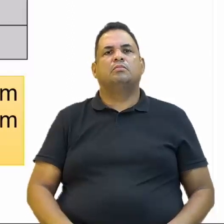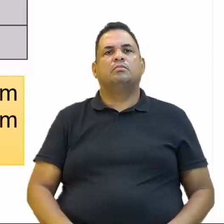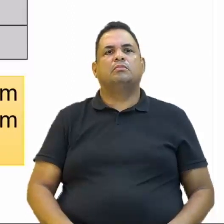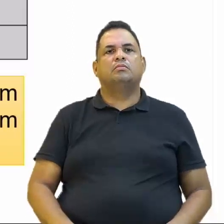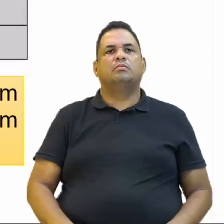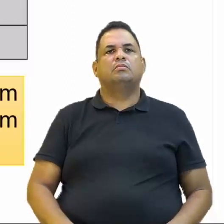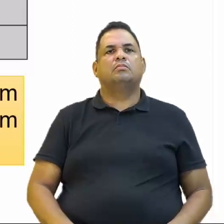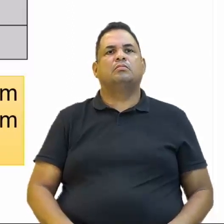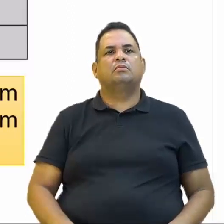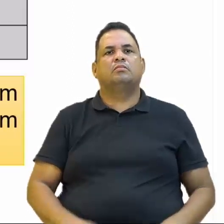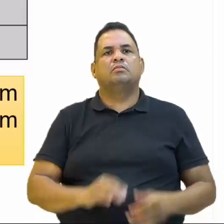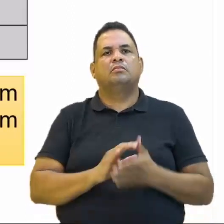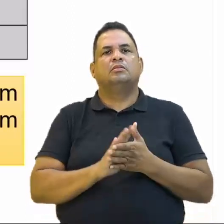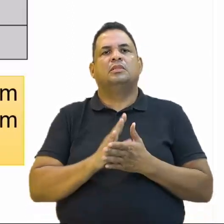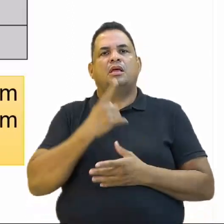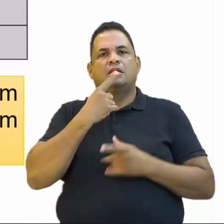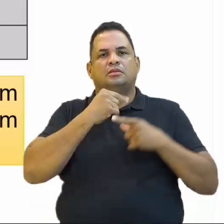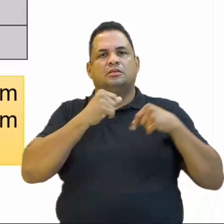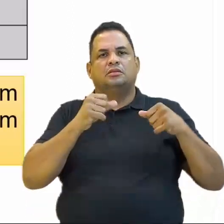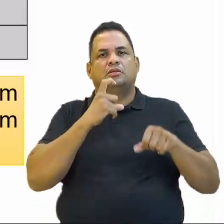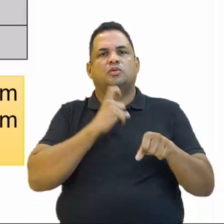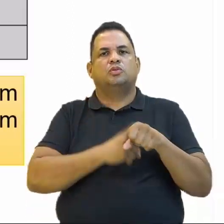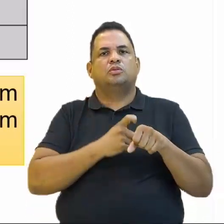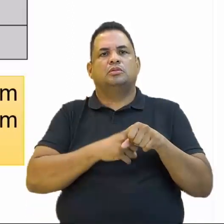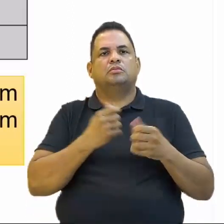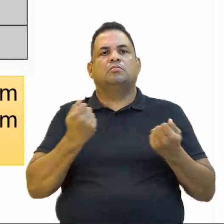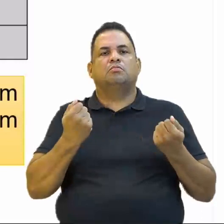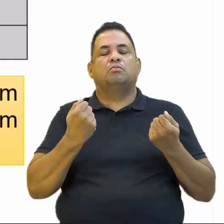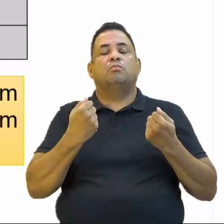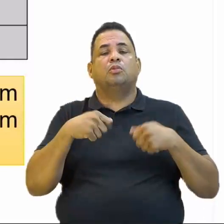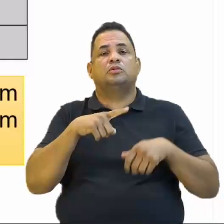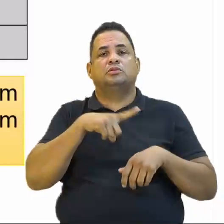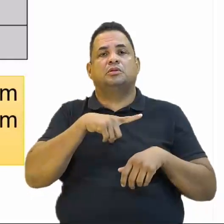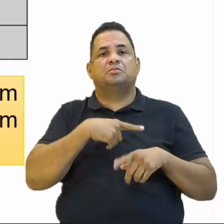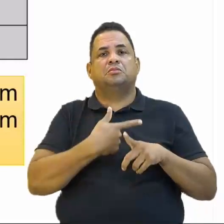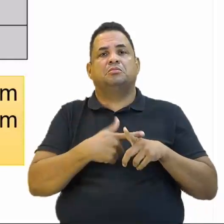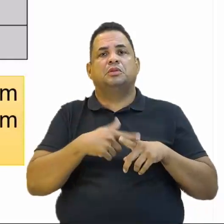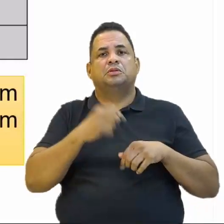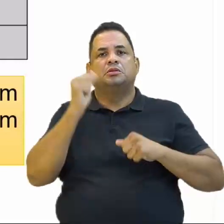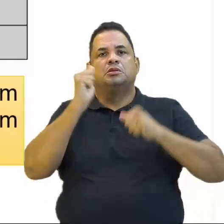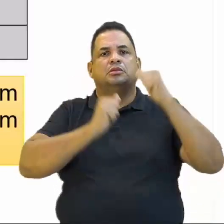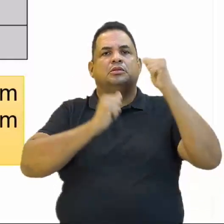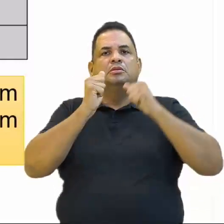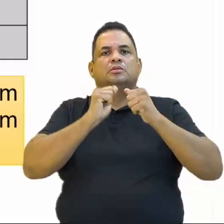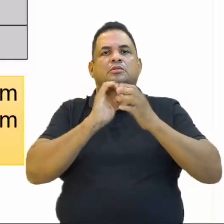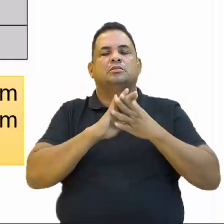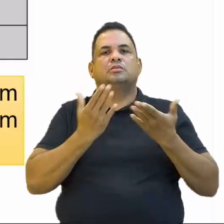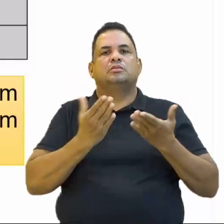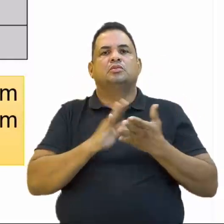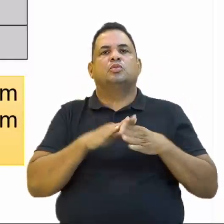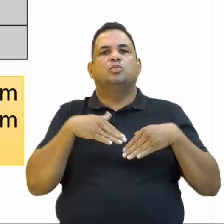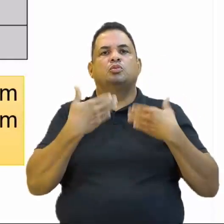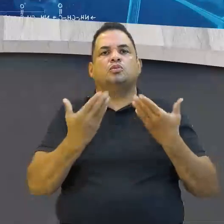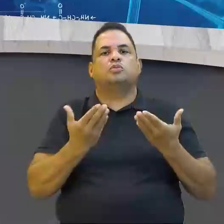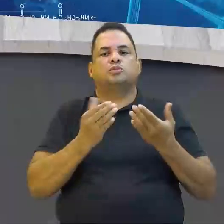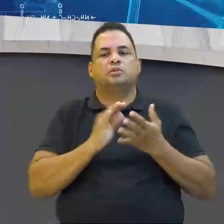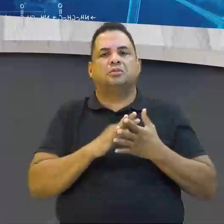a dureza da água, ela pode causar problemas na indústria, principalmente quando a gente trabalha com